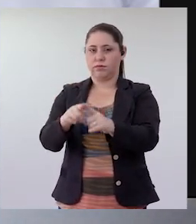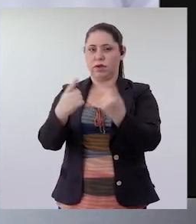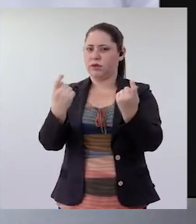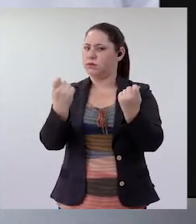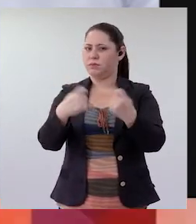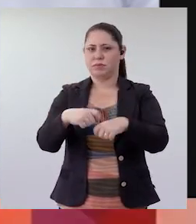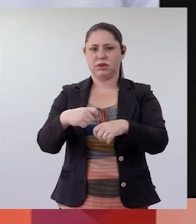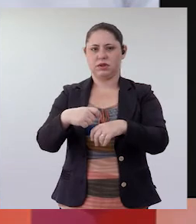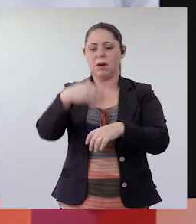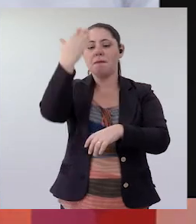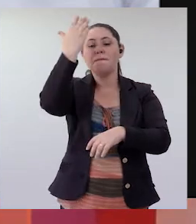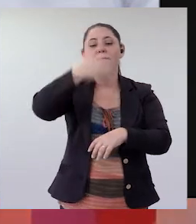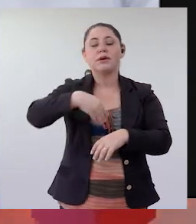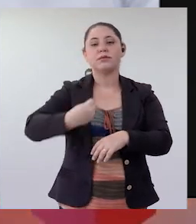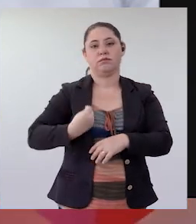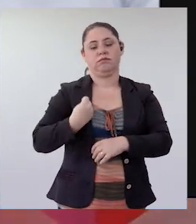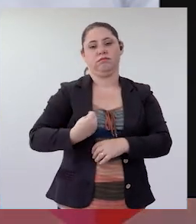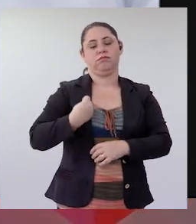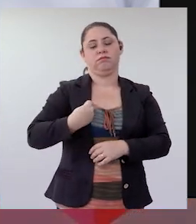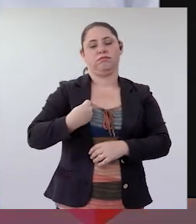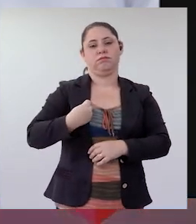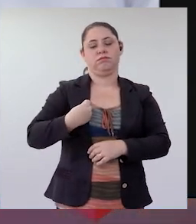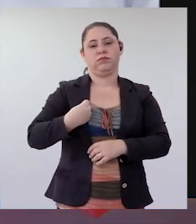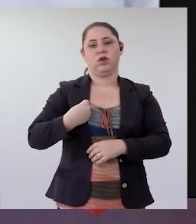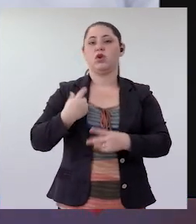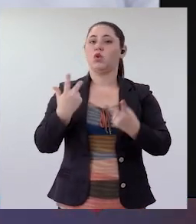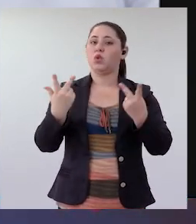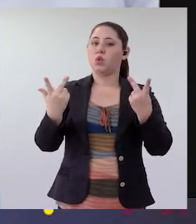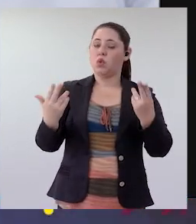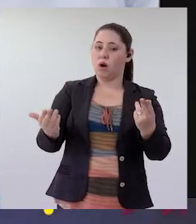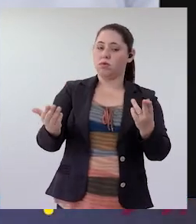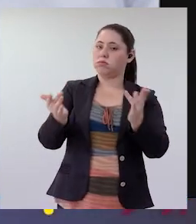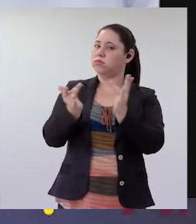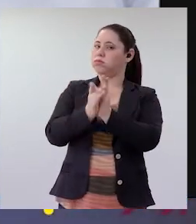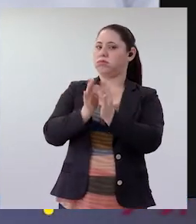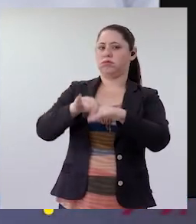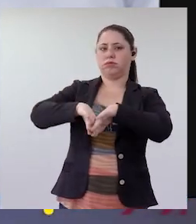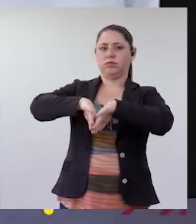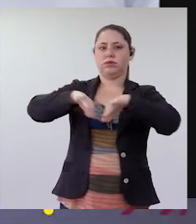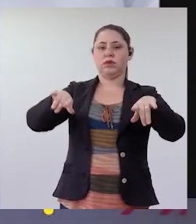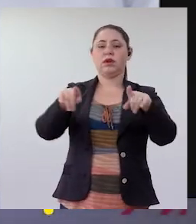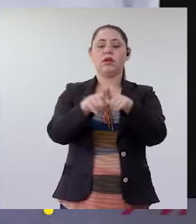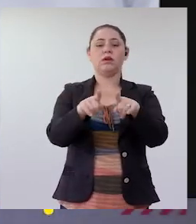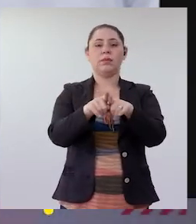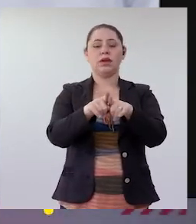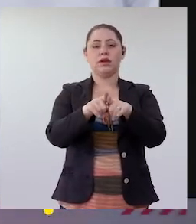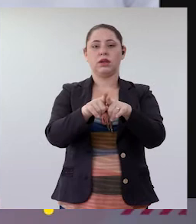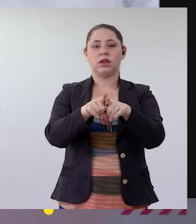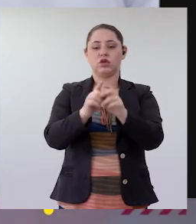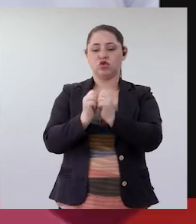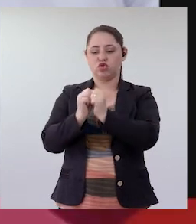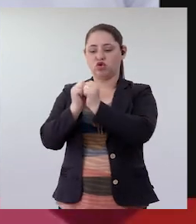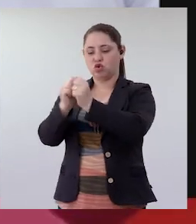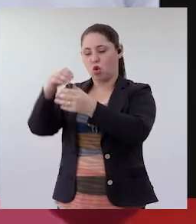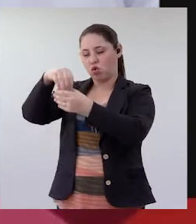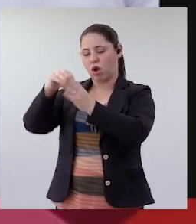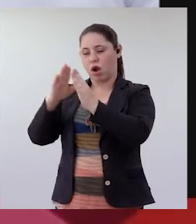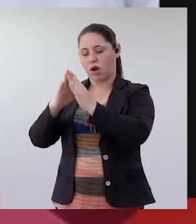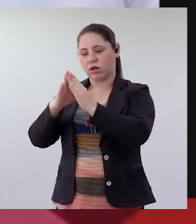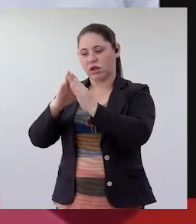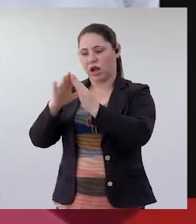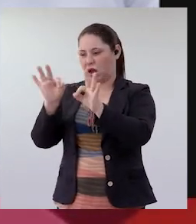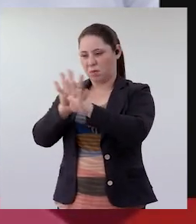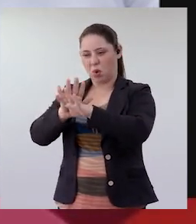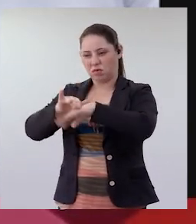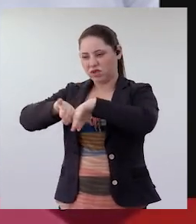Mas não é obrigatório, assim como é no divórcio e assim como é na extinção da união estável. Sim. Na extinção